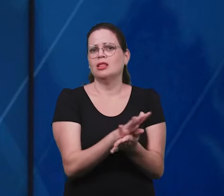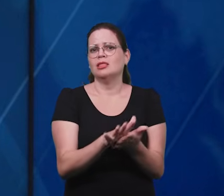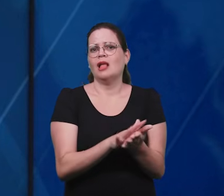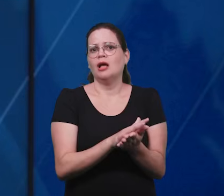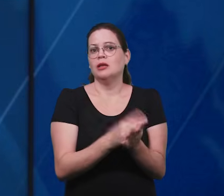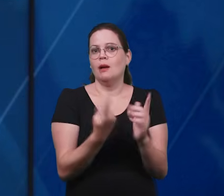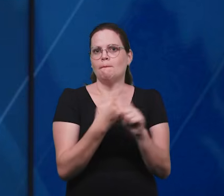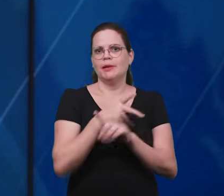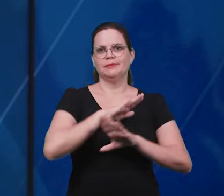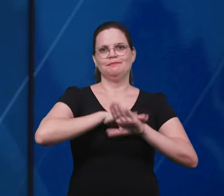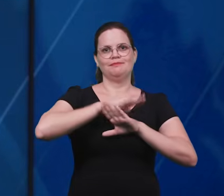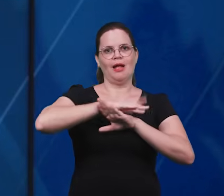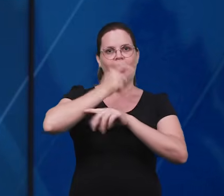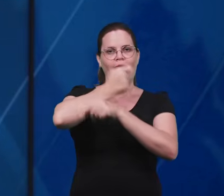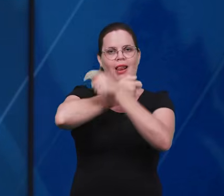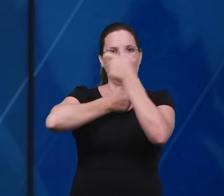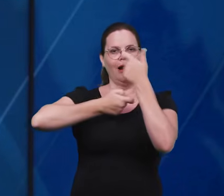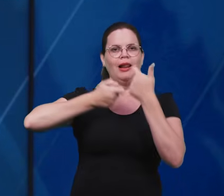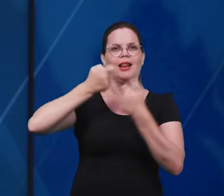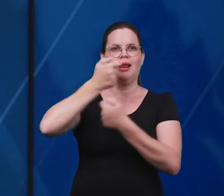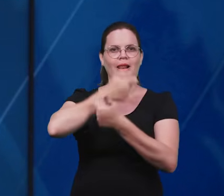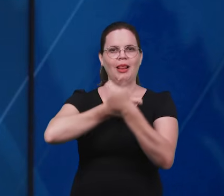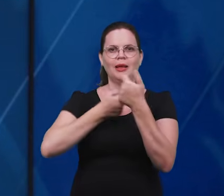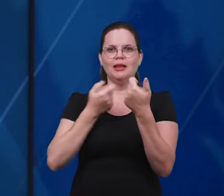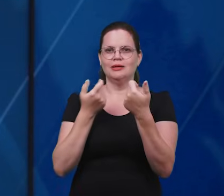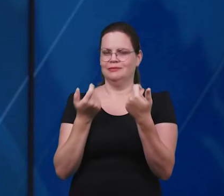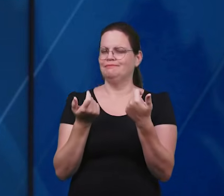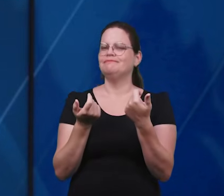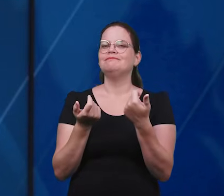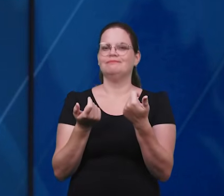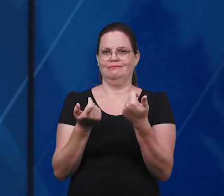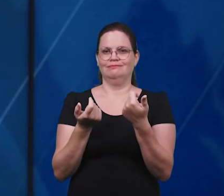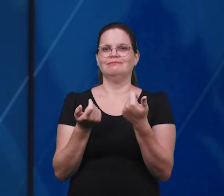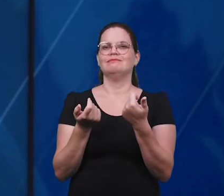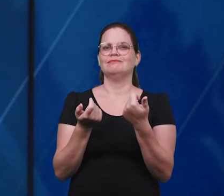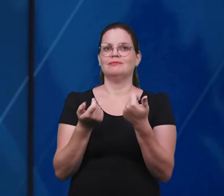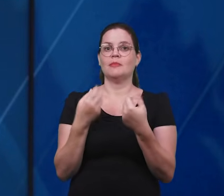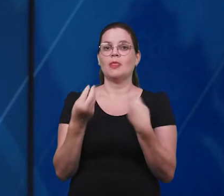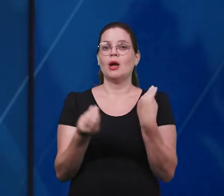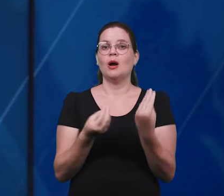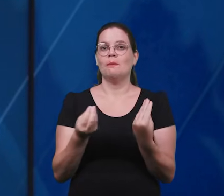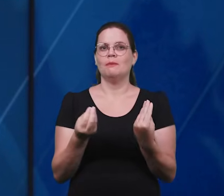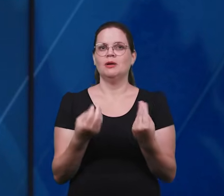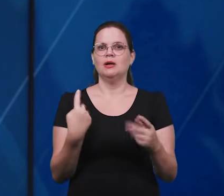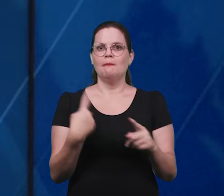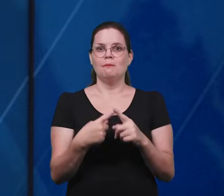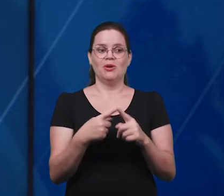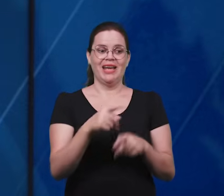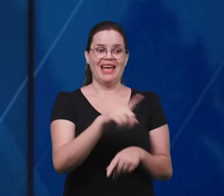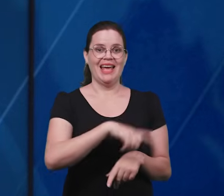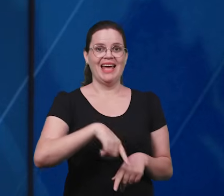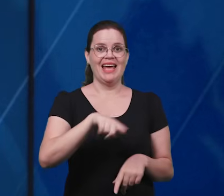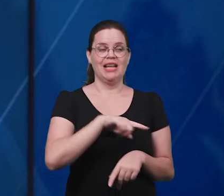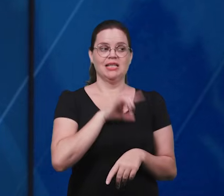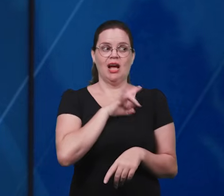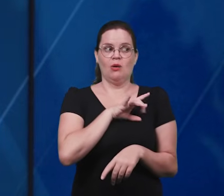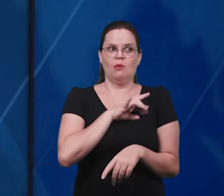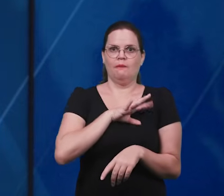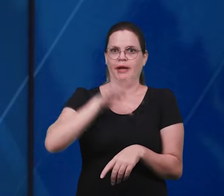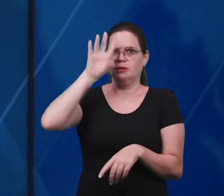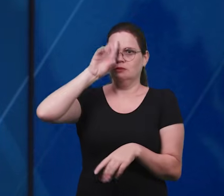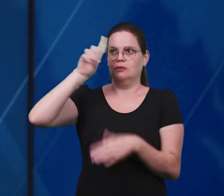tudo enganoso. Bom, enganoso? Não. Eles estavam temendo o Deus de